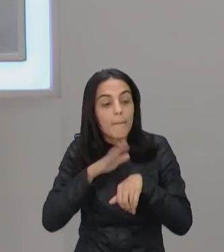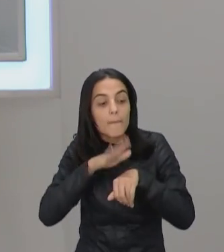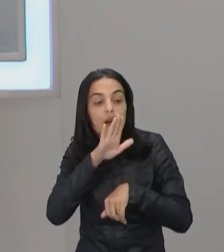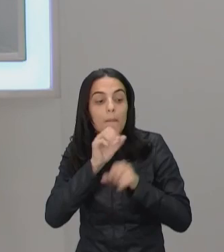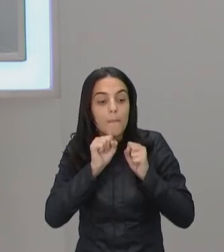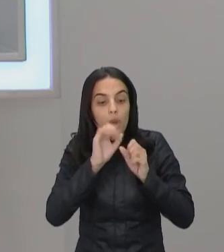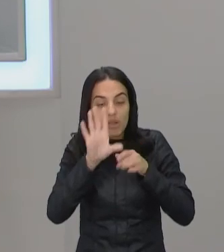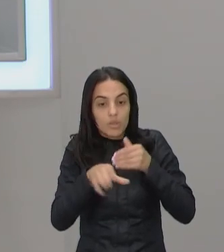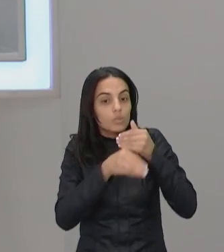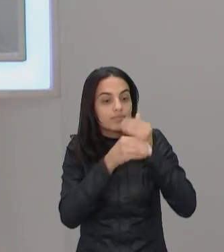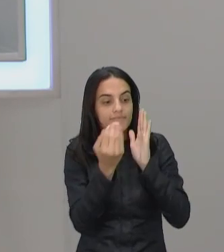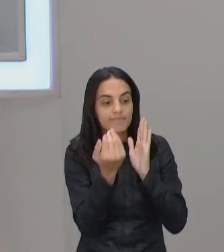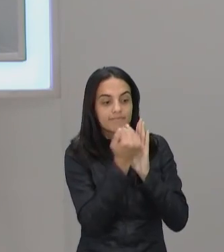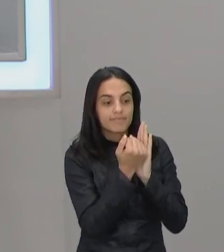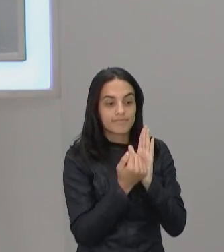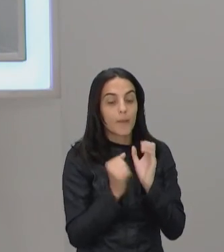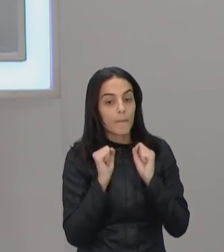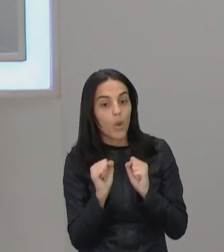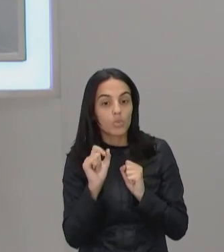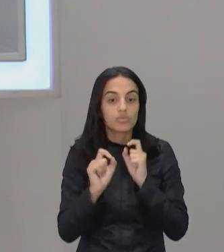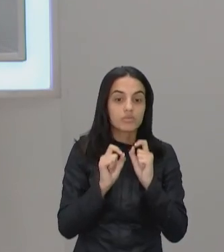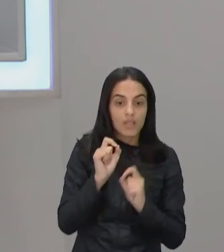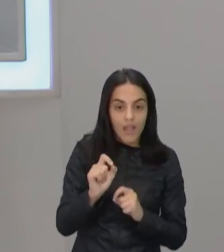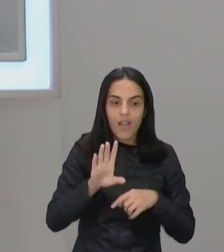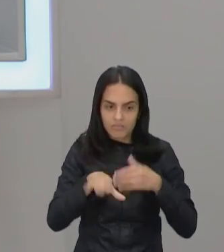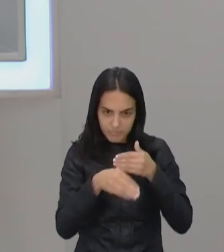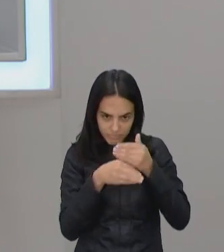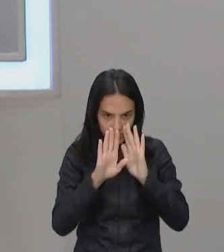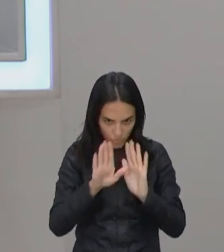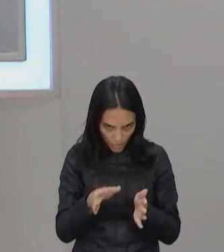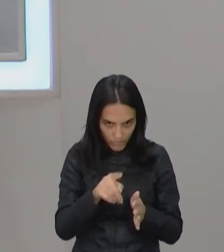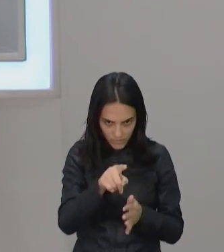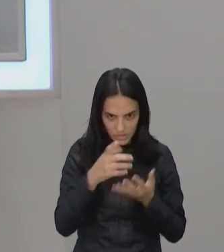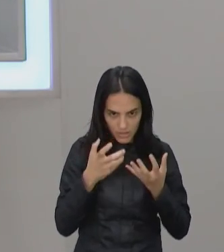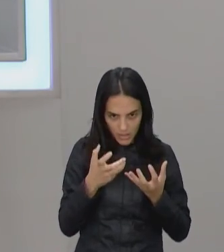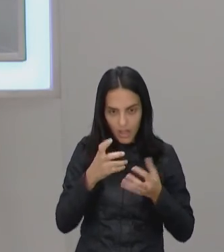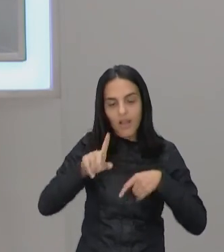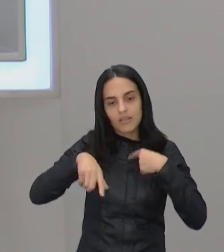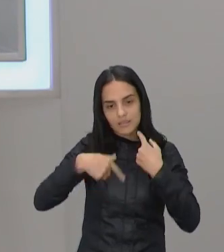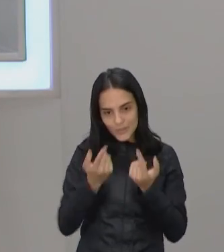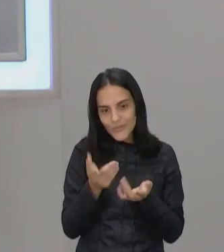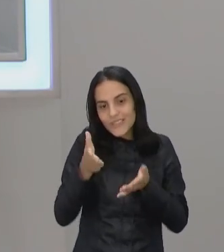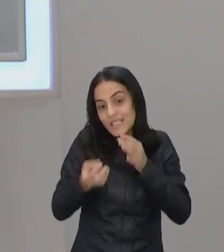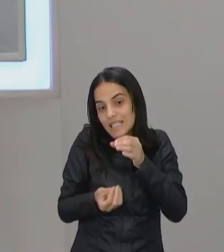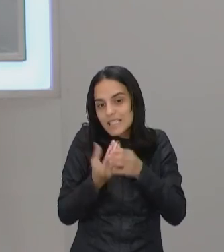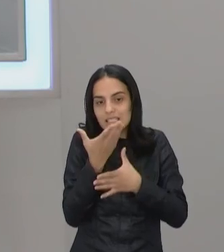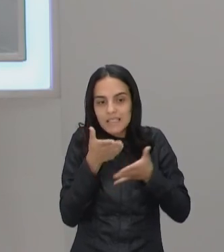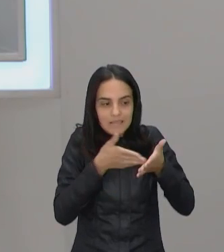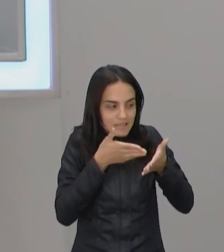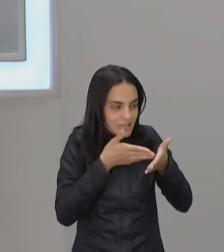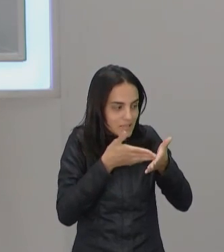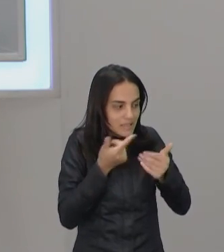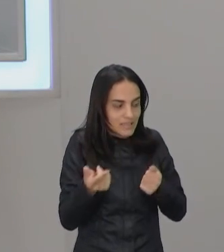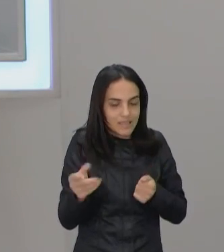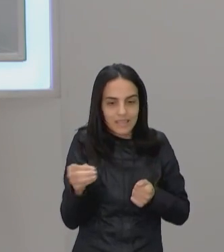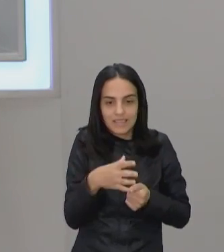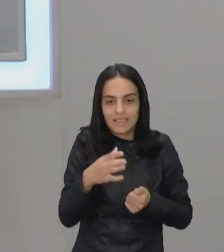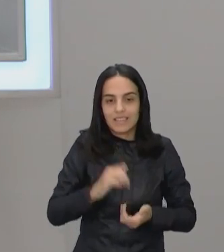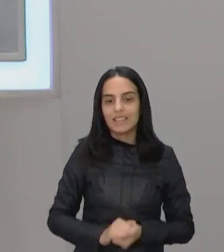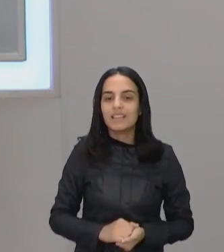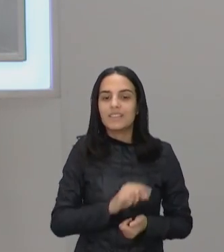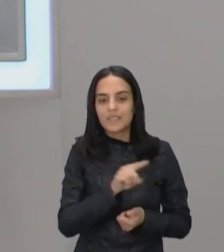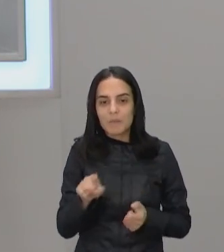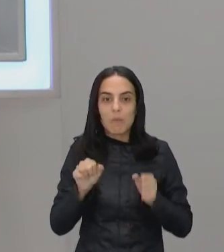pode estar acrescentando naquilo ali. Acrescentou o que você queria, você cria um livretinho pequeno, certo? E aí vocês podem